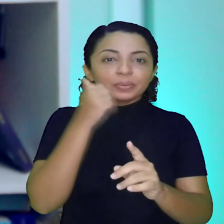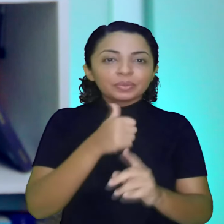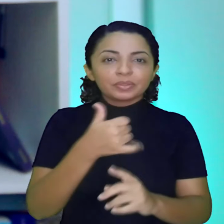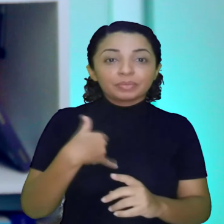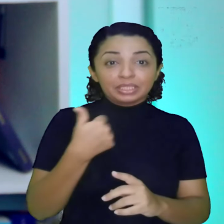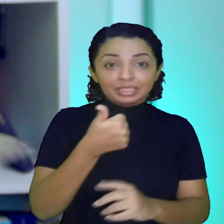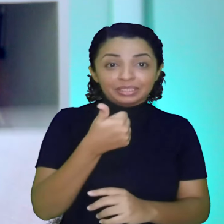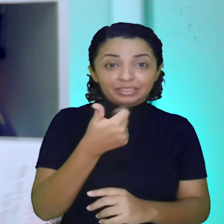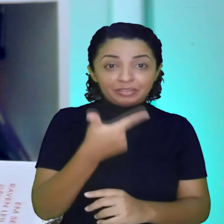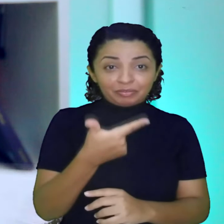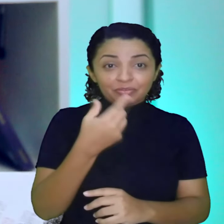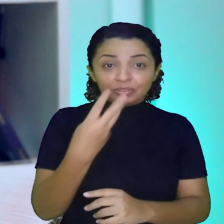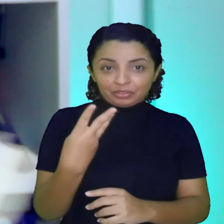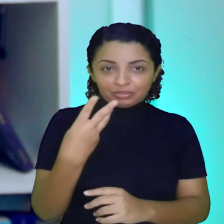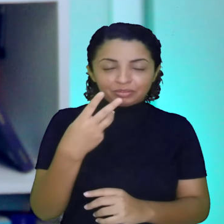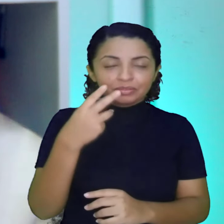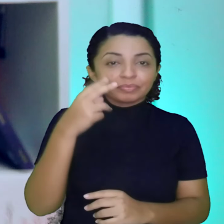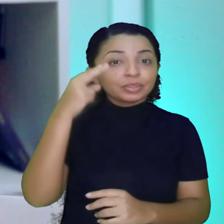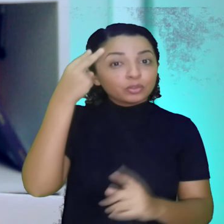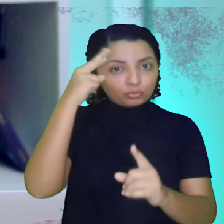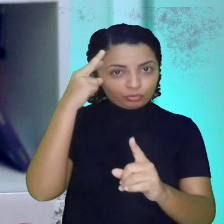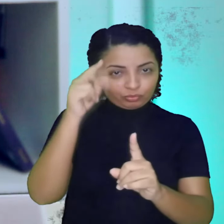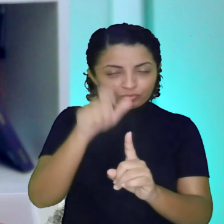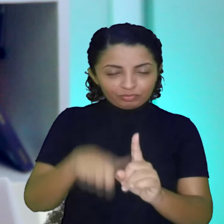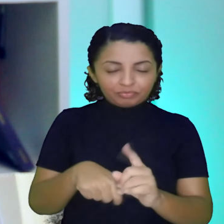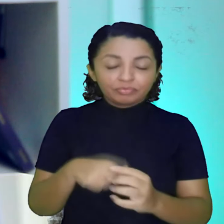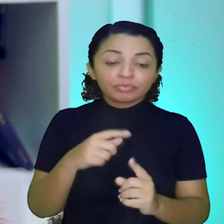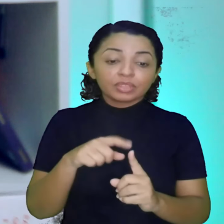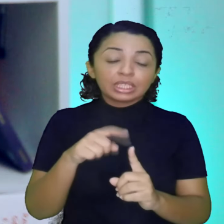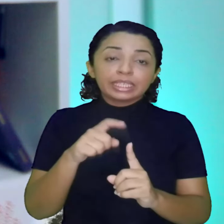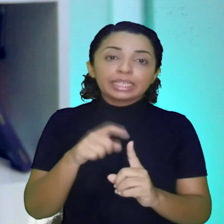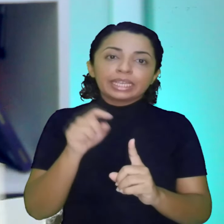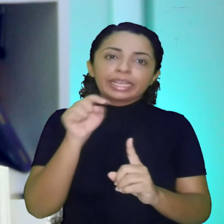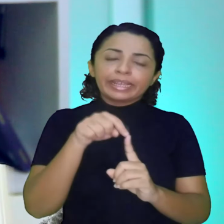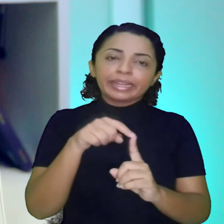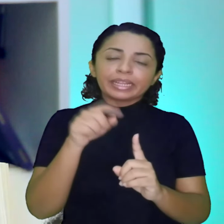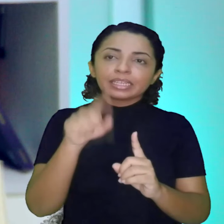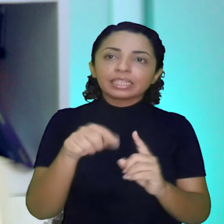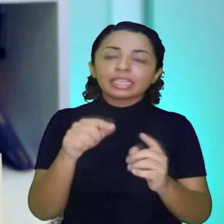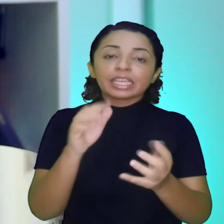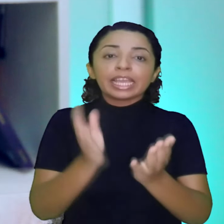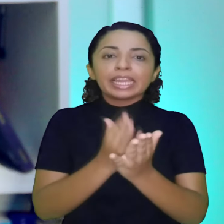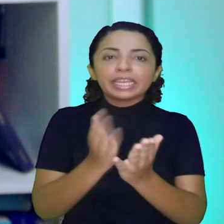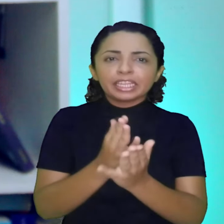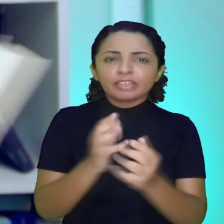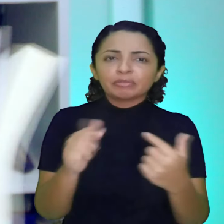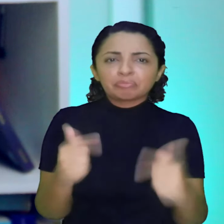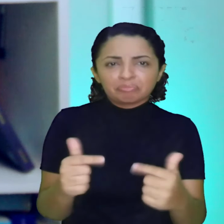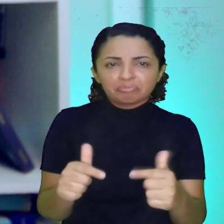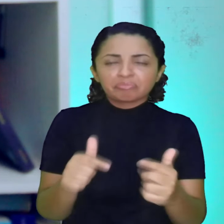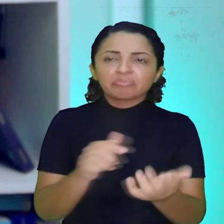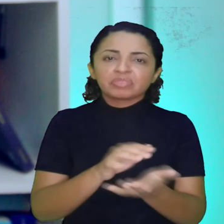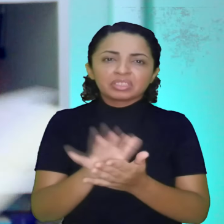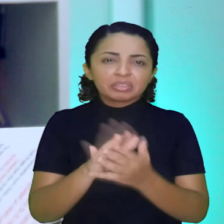trabalha, ela é uma coordenadora editorial numa editora de livros, e ela que está ali